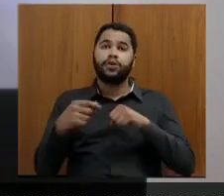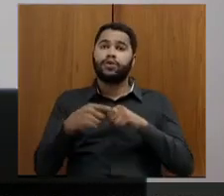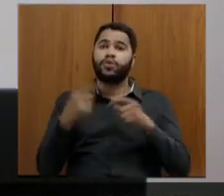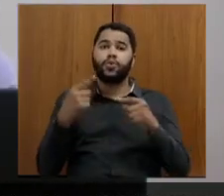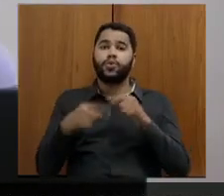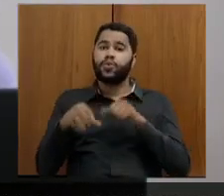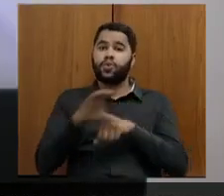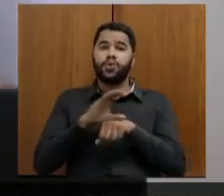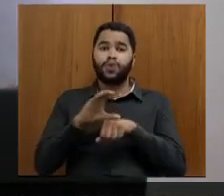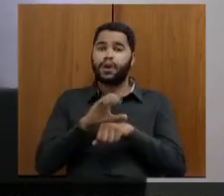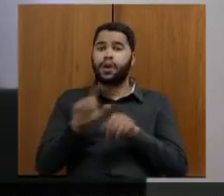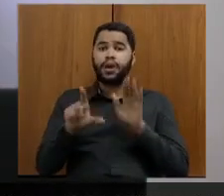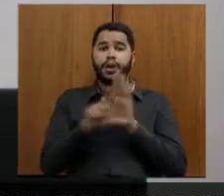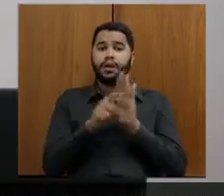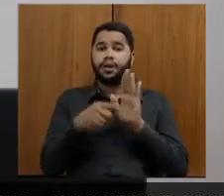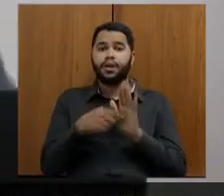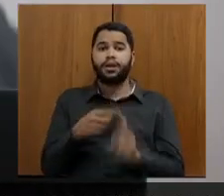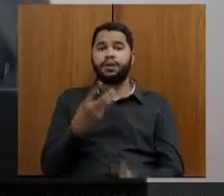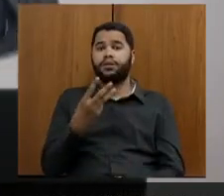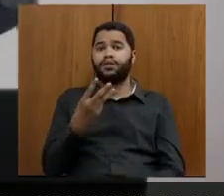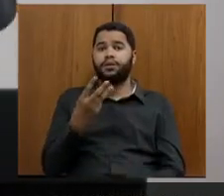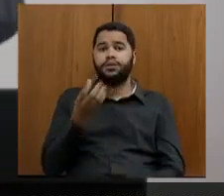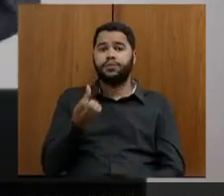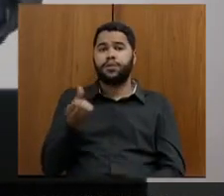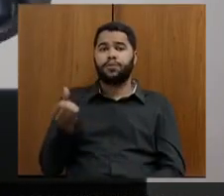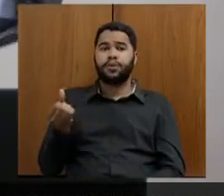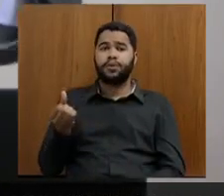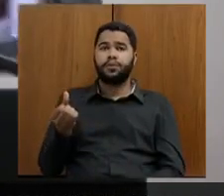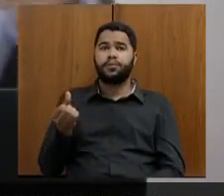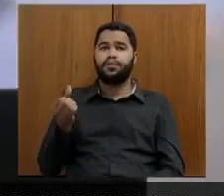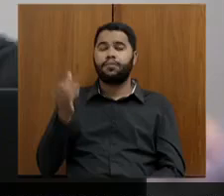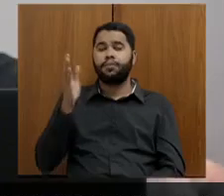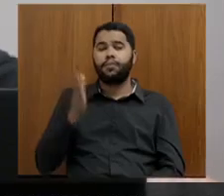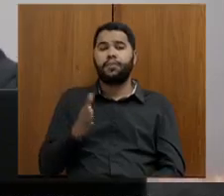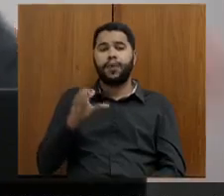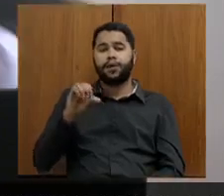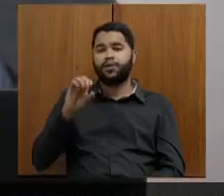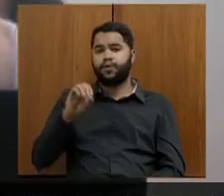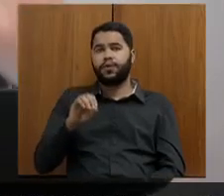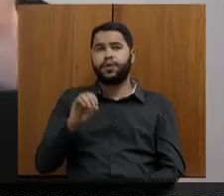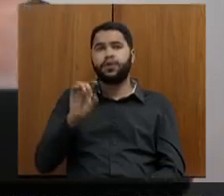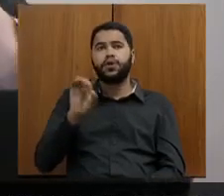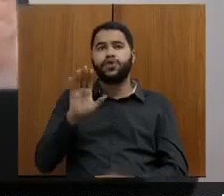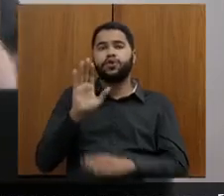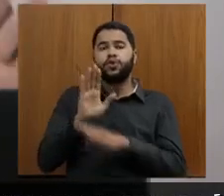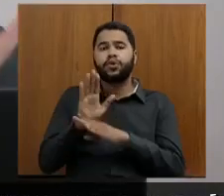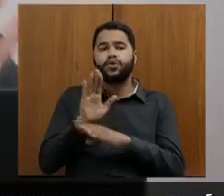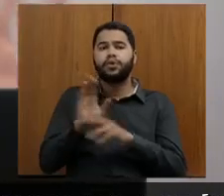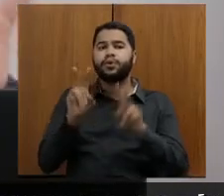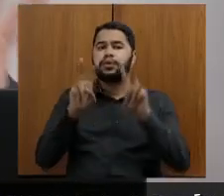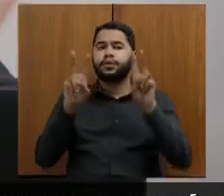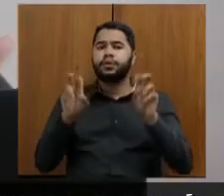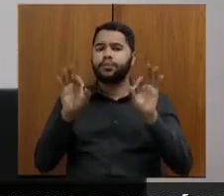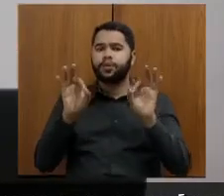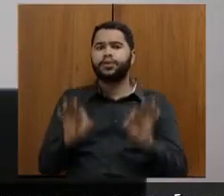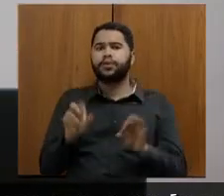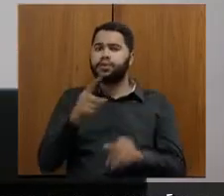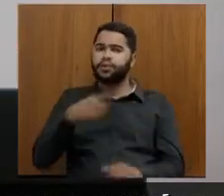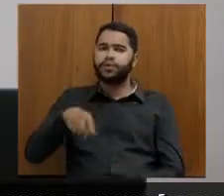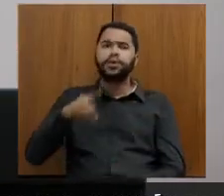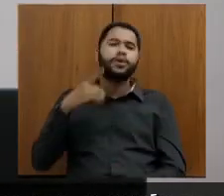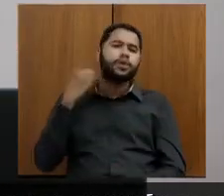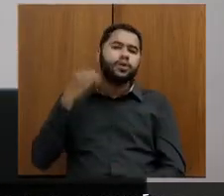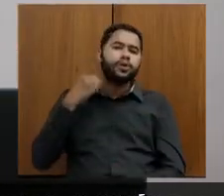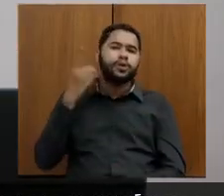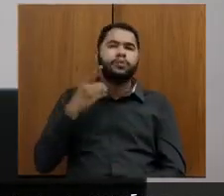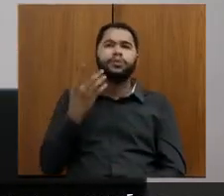condicionam a Lei ficou é 10366/90 Então é só para ajudar deixar esse tema Claro para que os deputados a